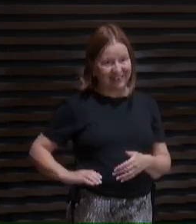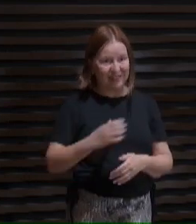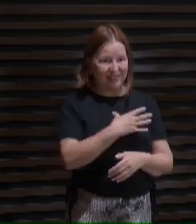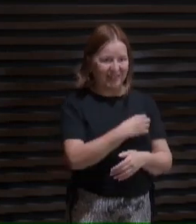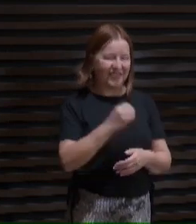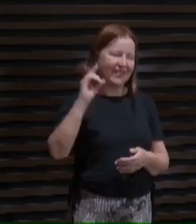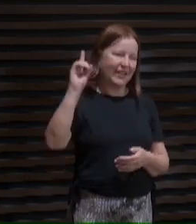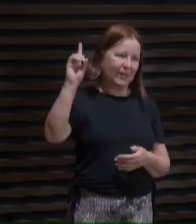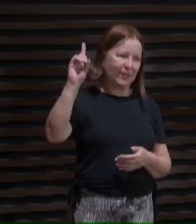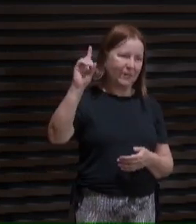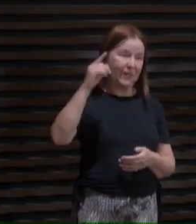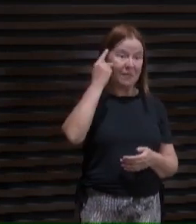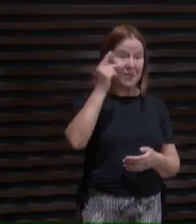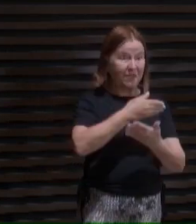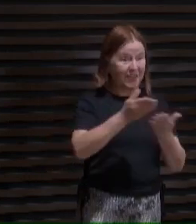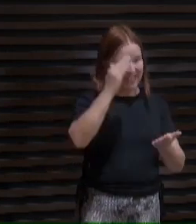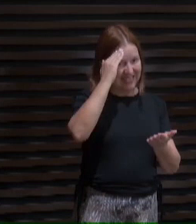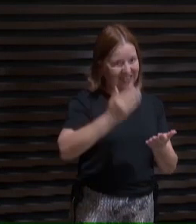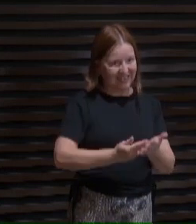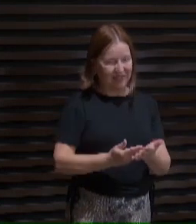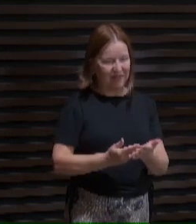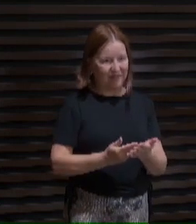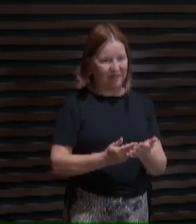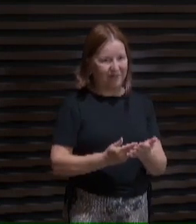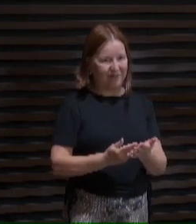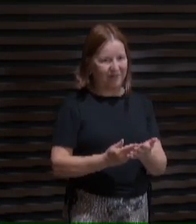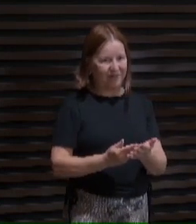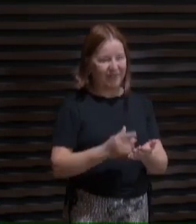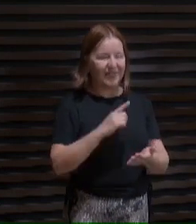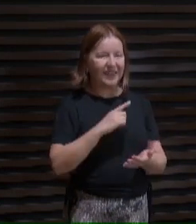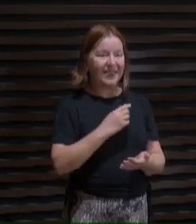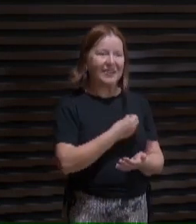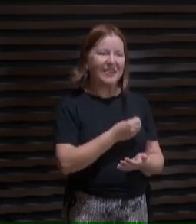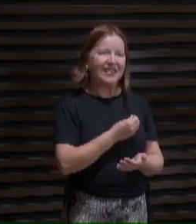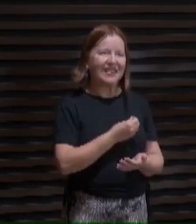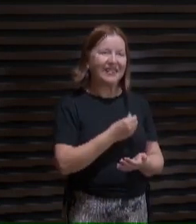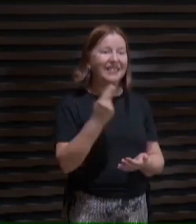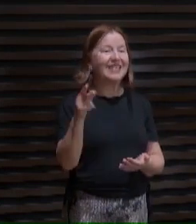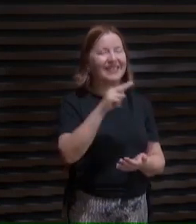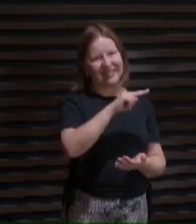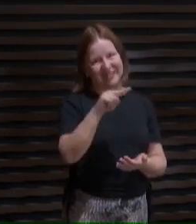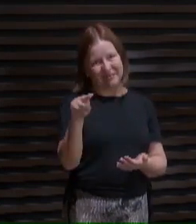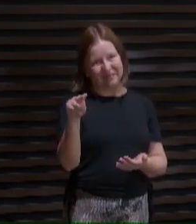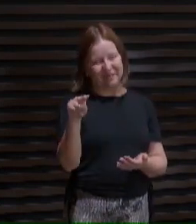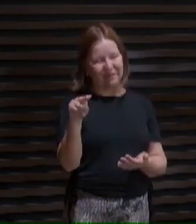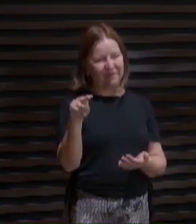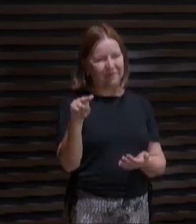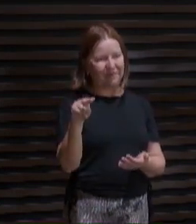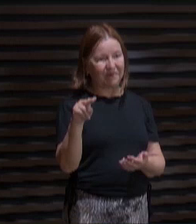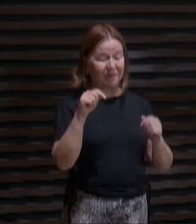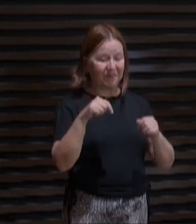de Deus, e para que, crendo, tenhais vida em seu nome.